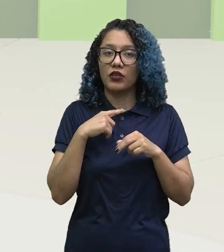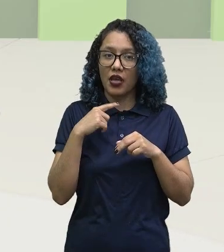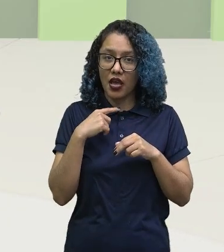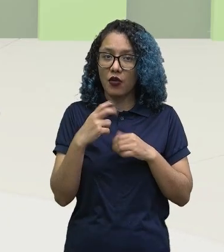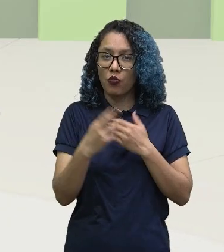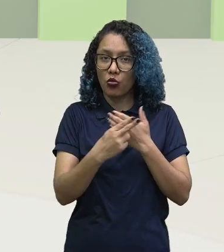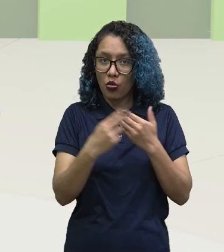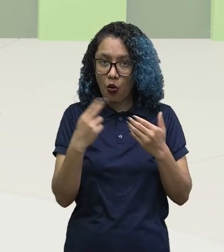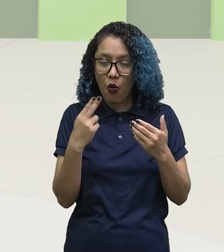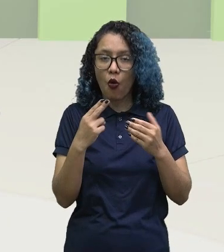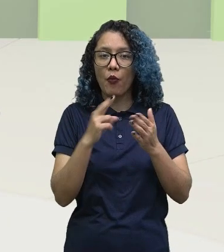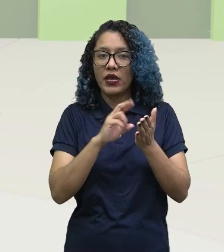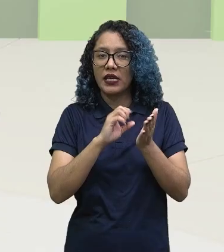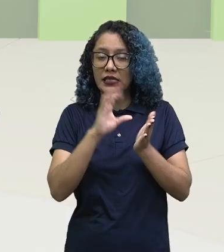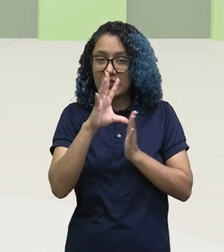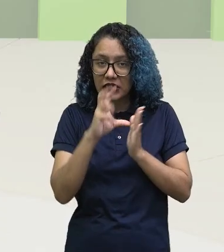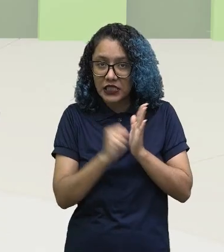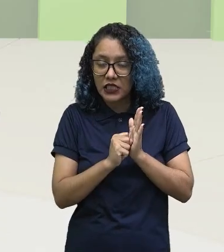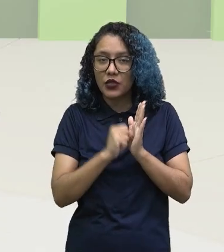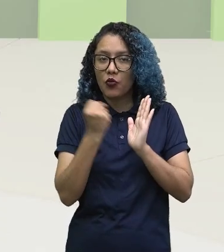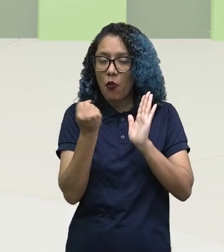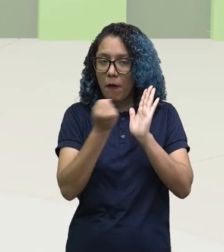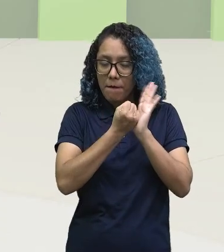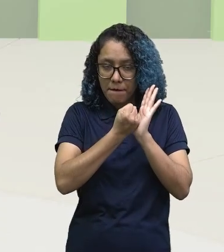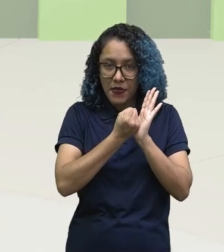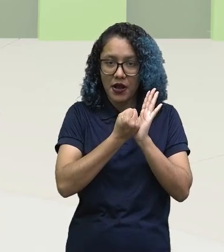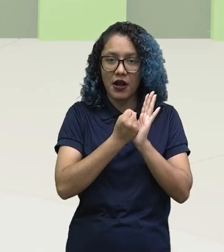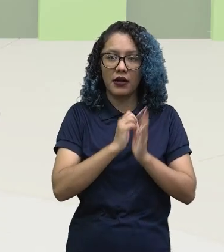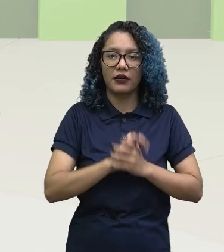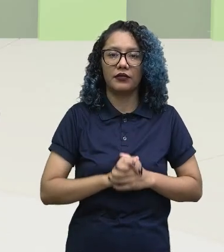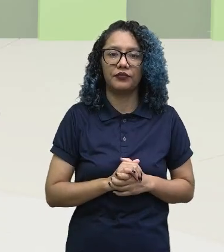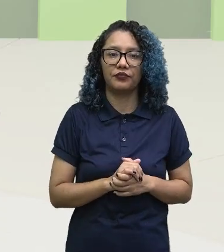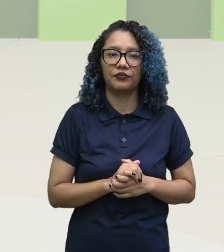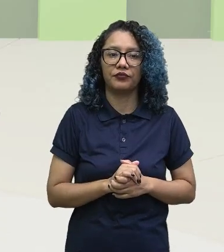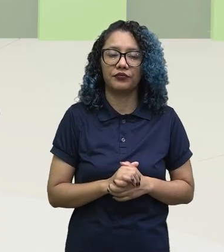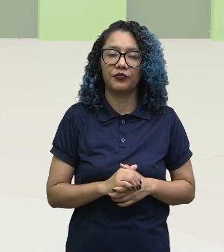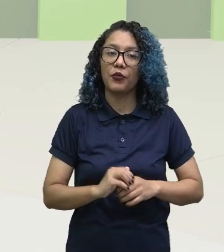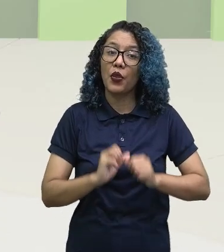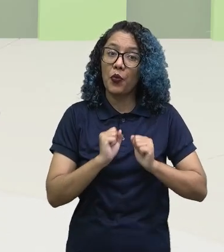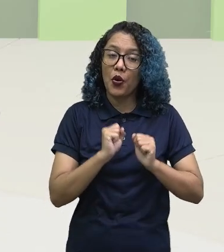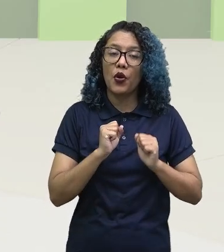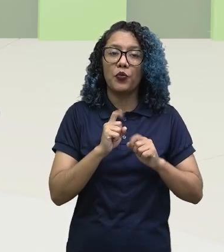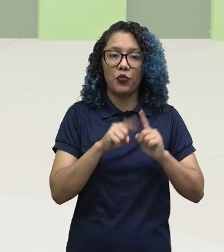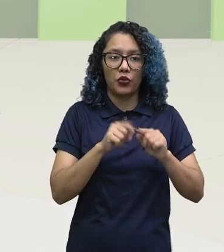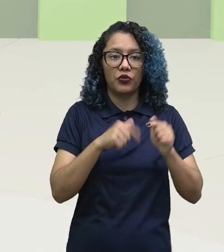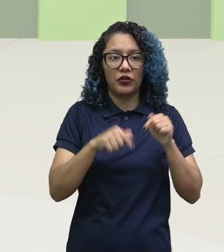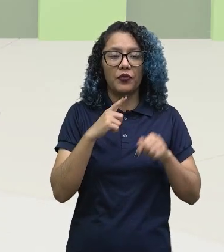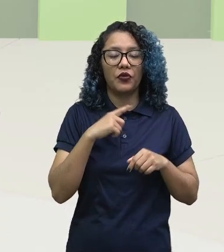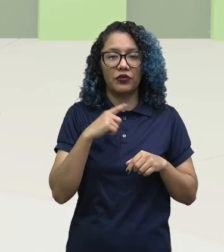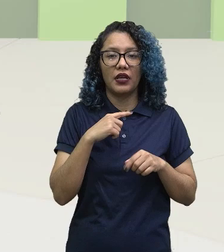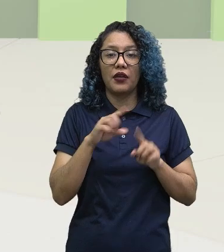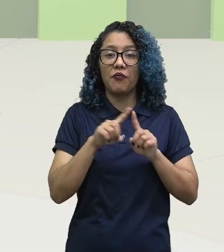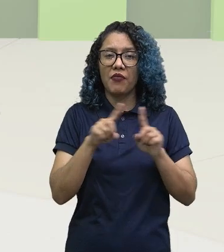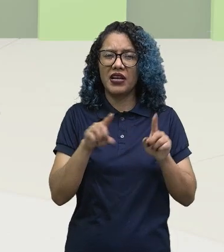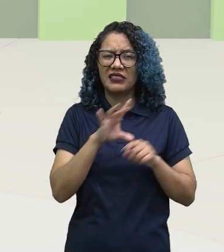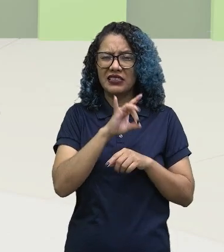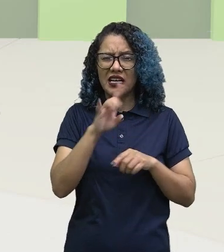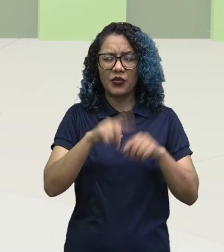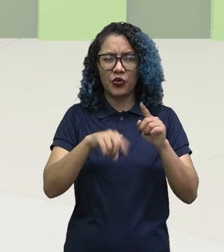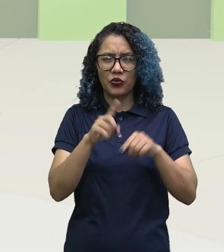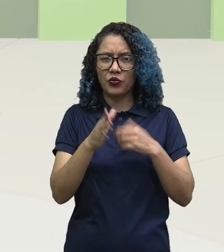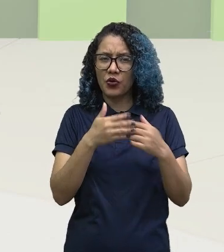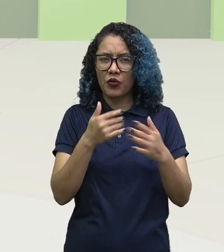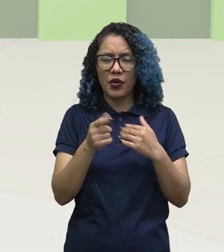trabalhar, não especificamente aqui a gente está falando de produtos químicos, né? Eles vão vir com esse rótulo, mas cada produto que você vai